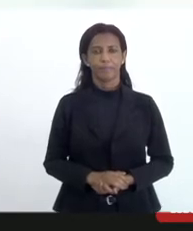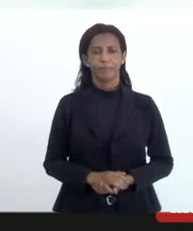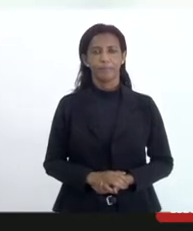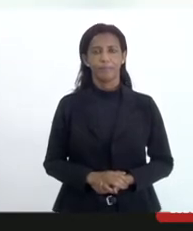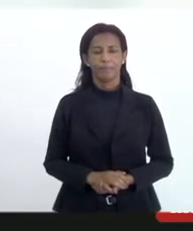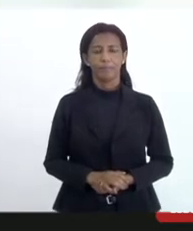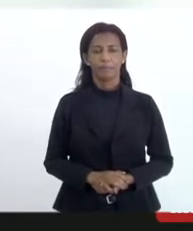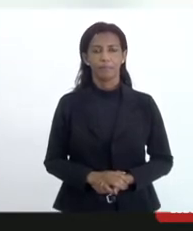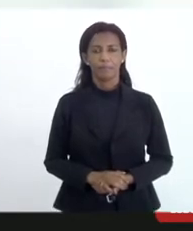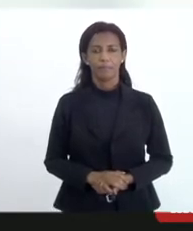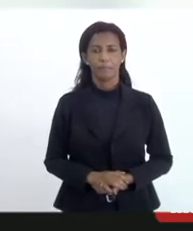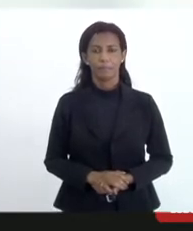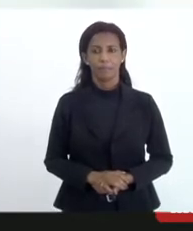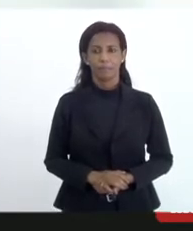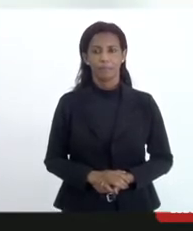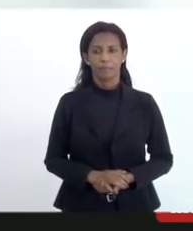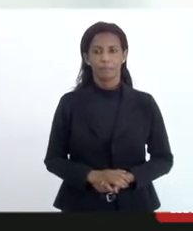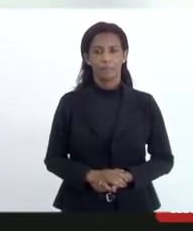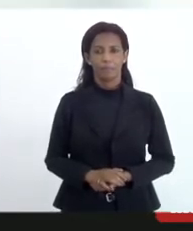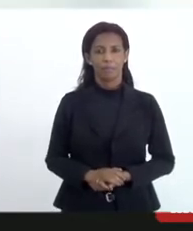dar algumas